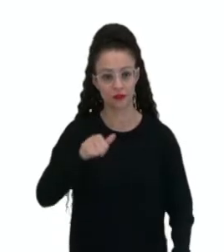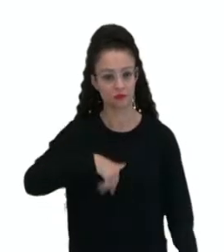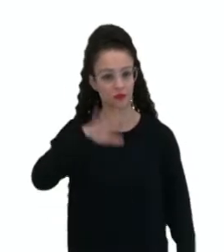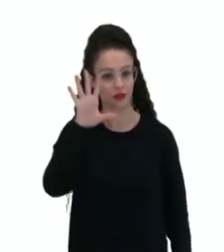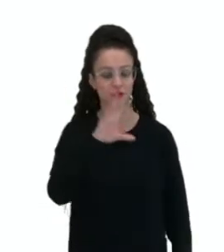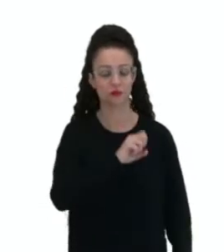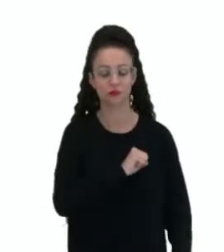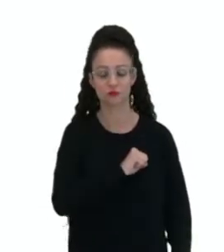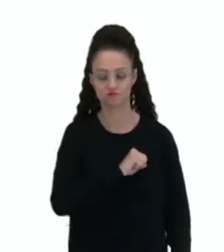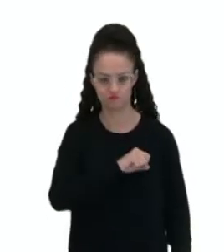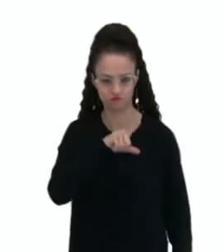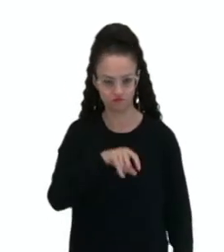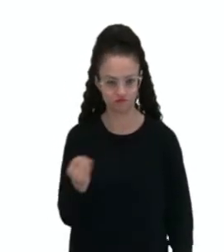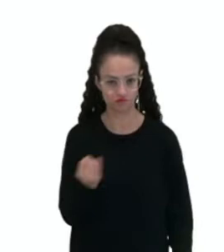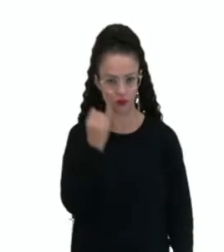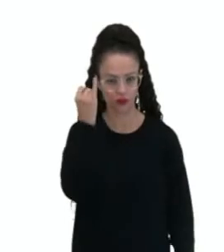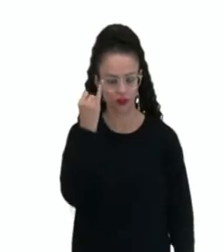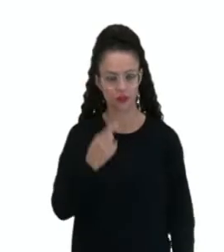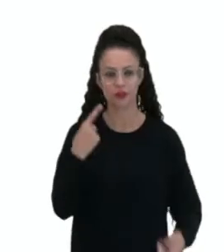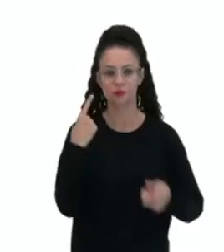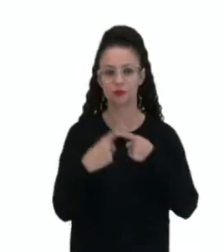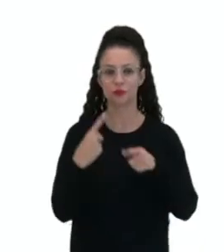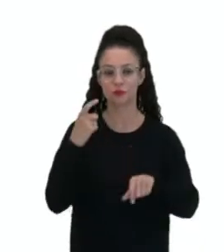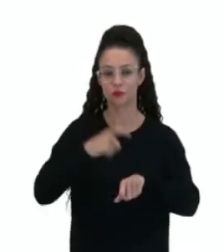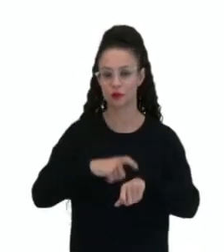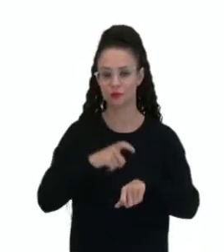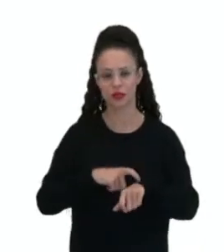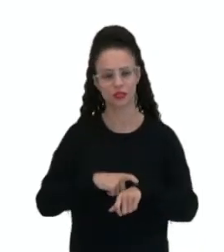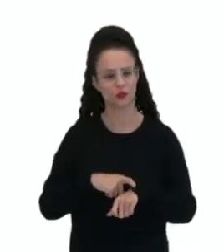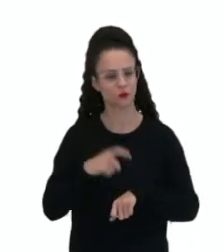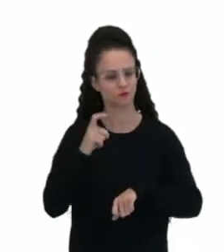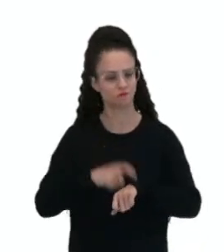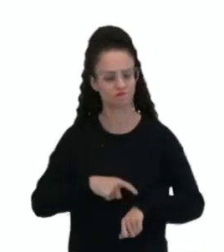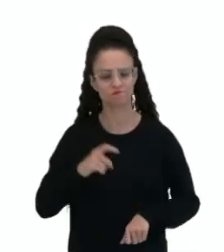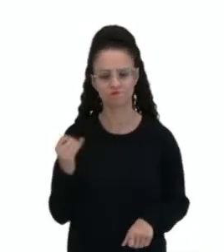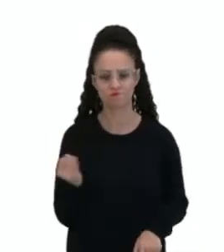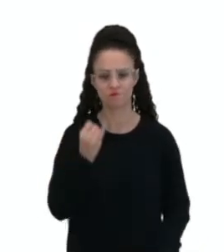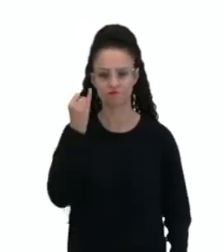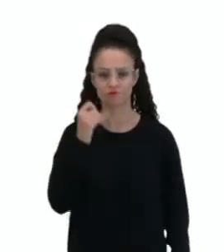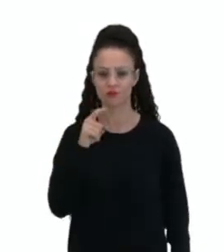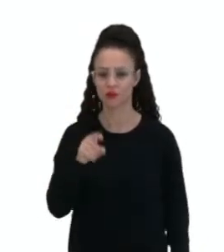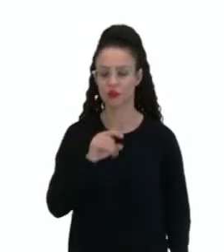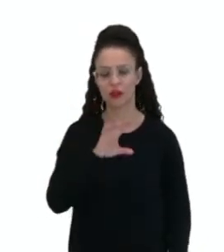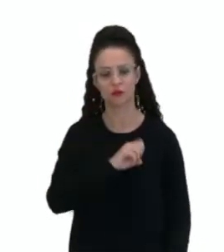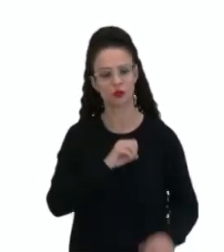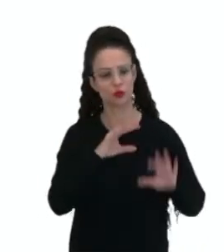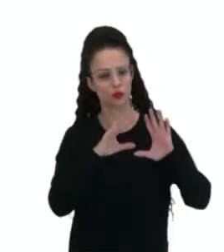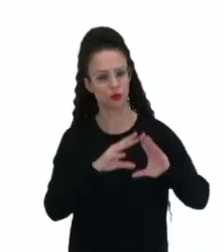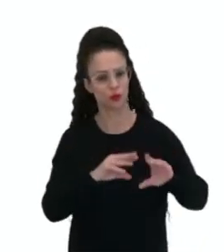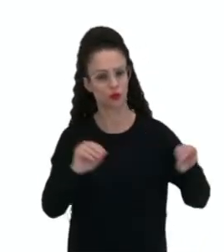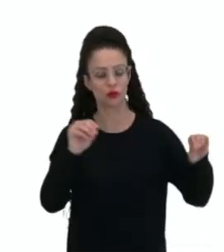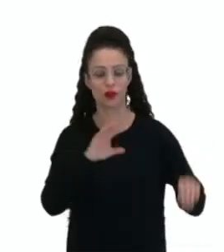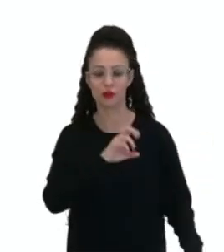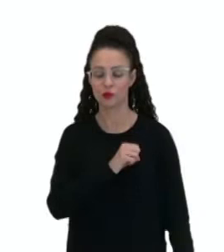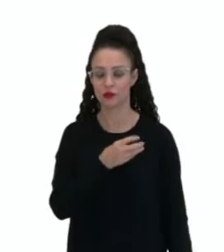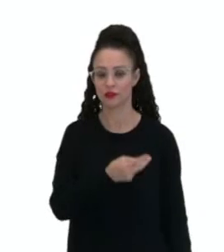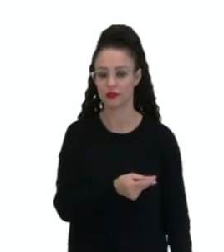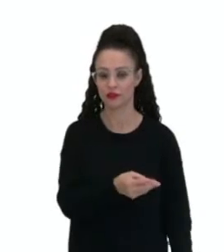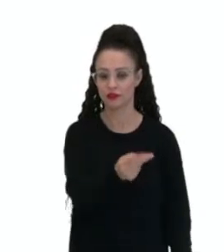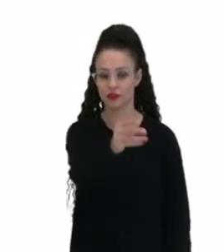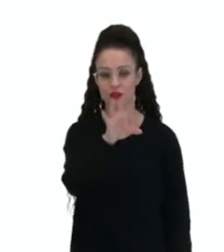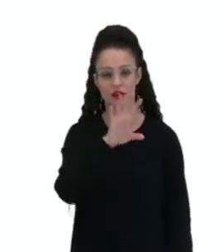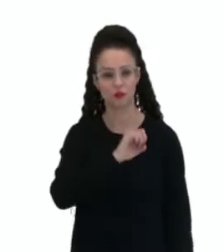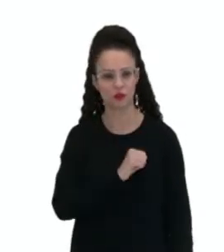importante é amar, pois o momento é único. Seja ele um amor passageiro, um amor eterno, um